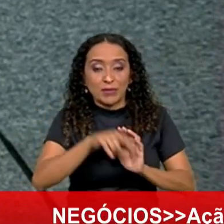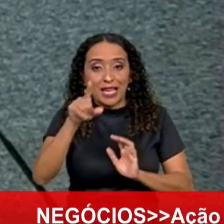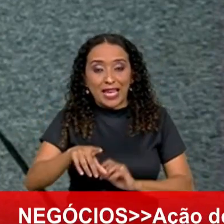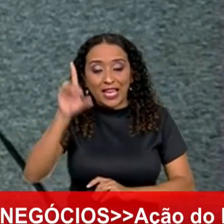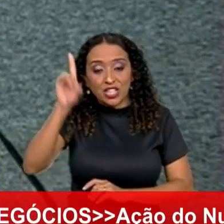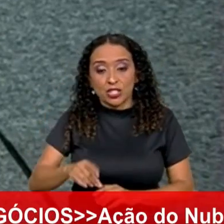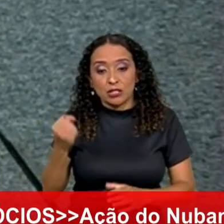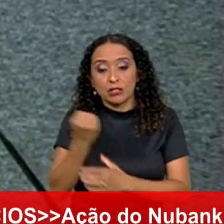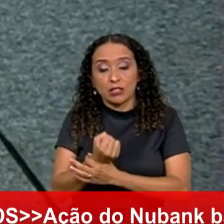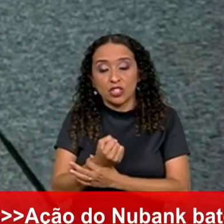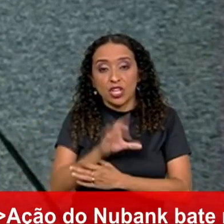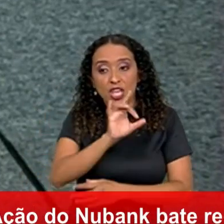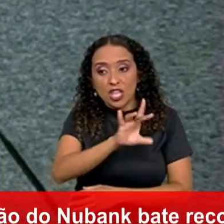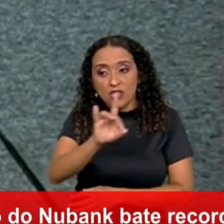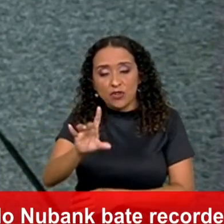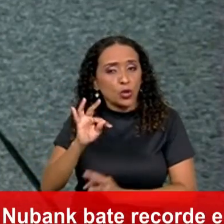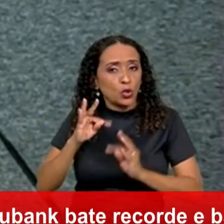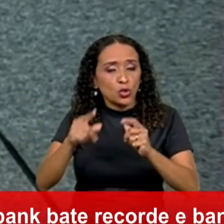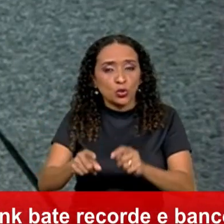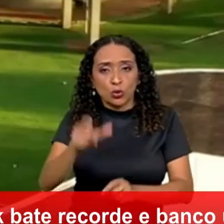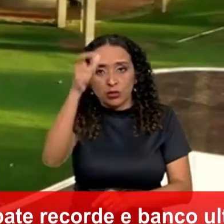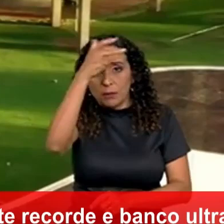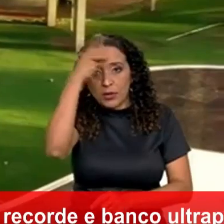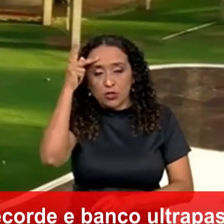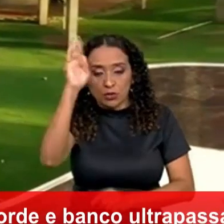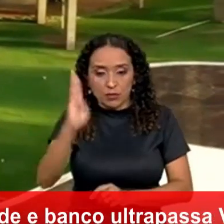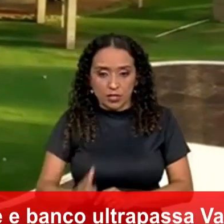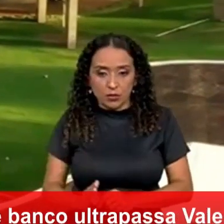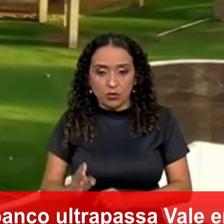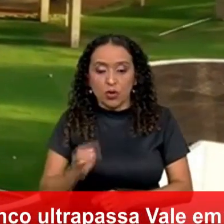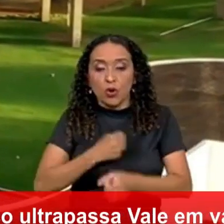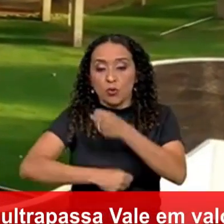execução de condenações. Com reportagem de